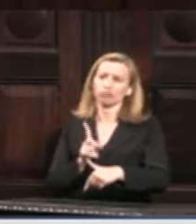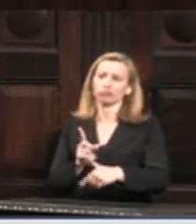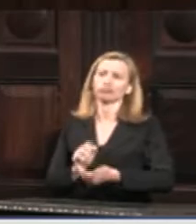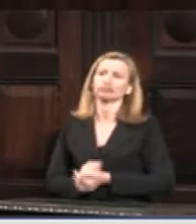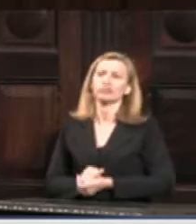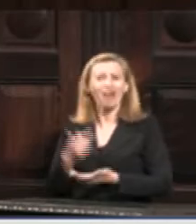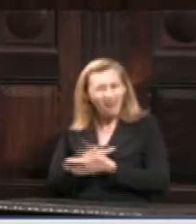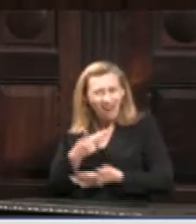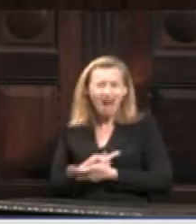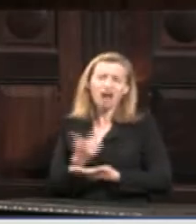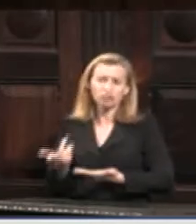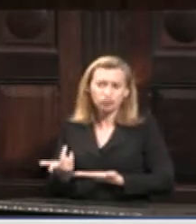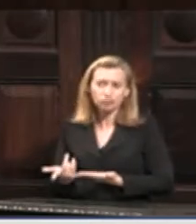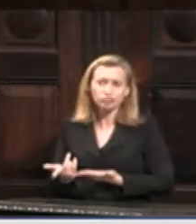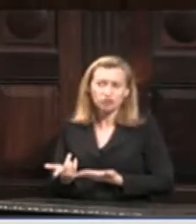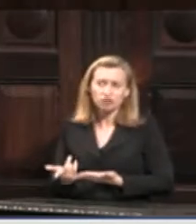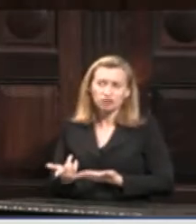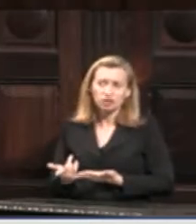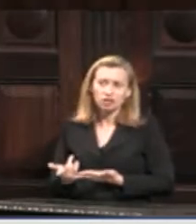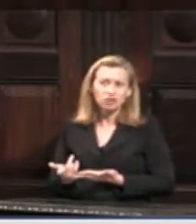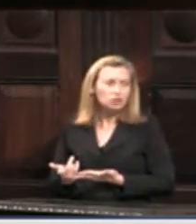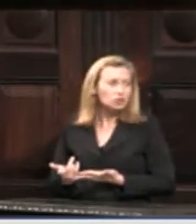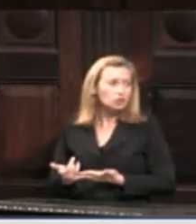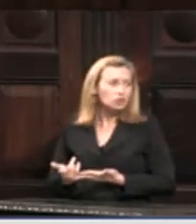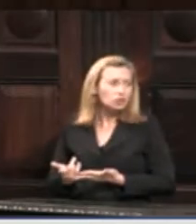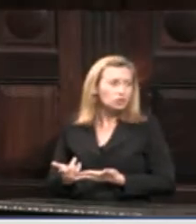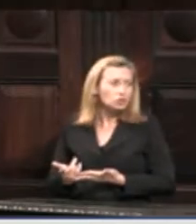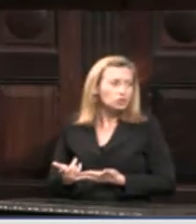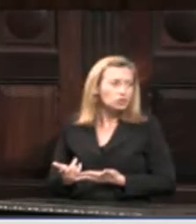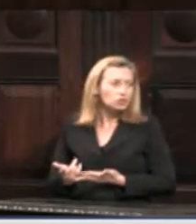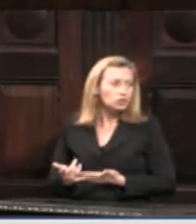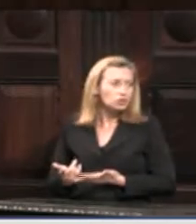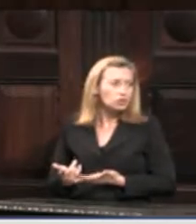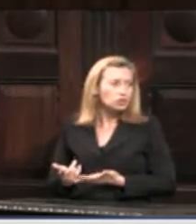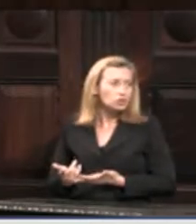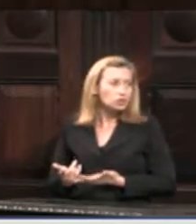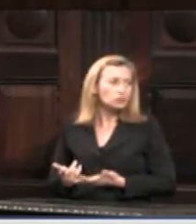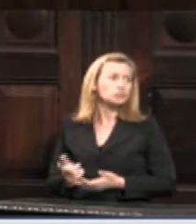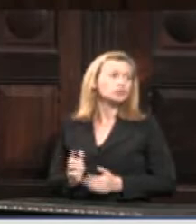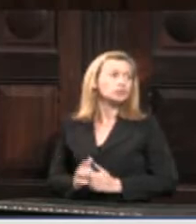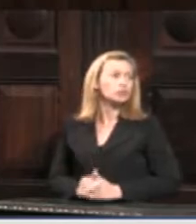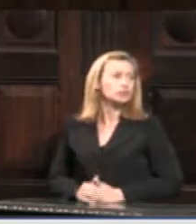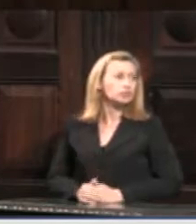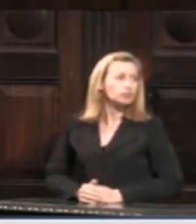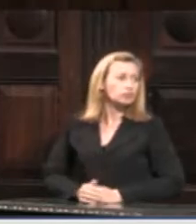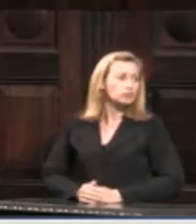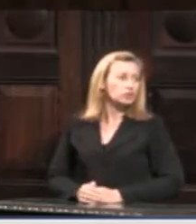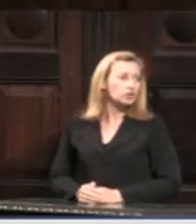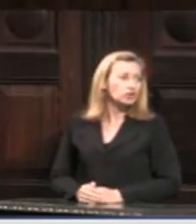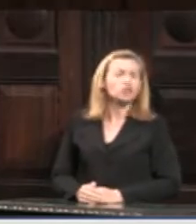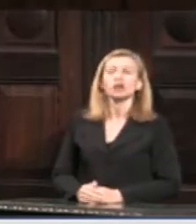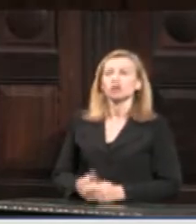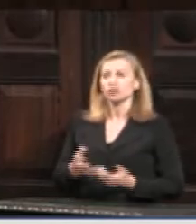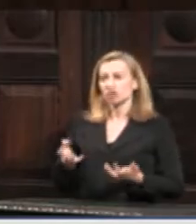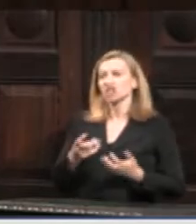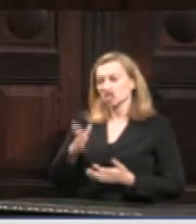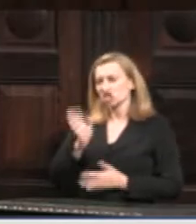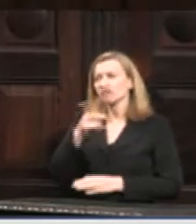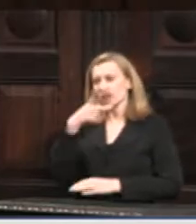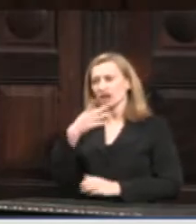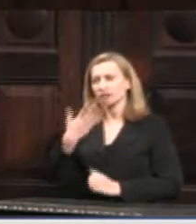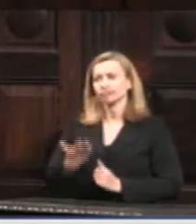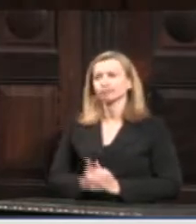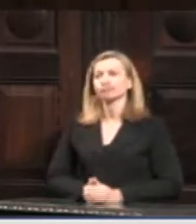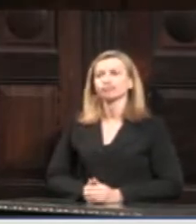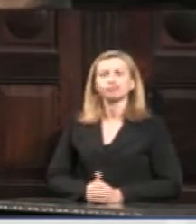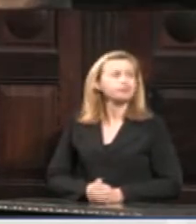desqualifica, inclusive, a atitude daquele que pensa que vai ser presidente desta casa. Para concluir. Eram essas considerações que eu gostaria de fazer. Muito obrigado,